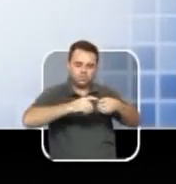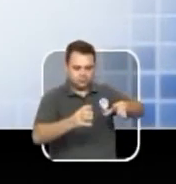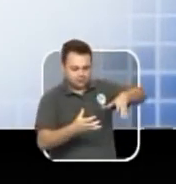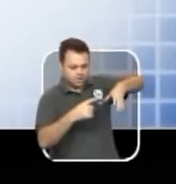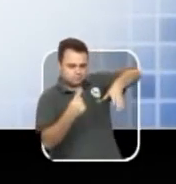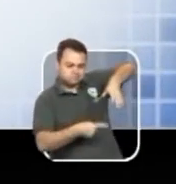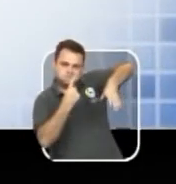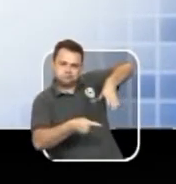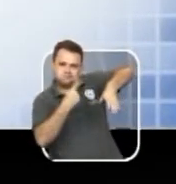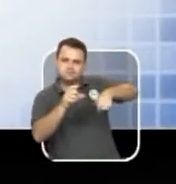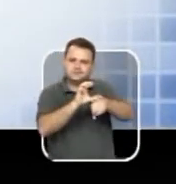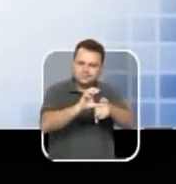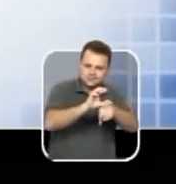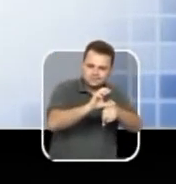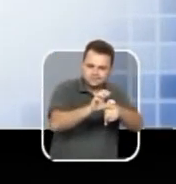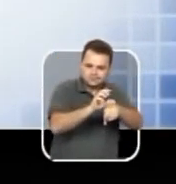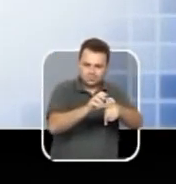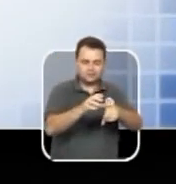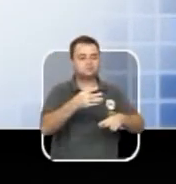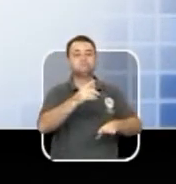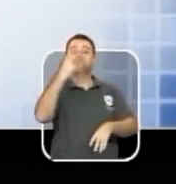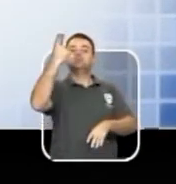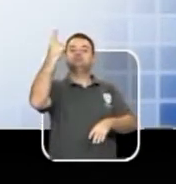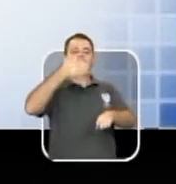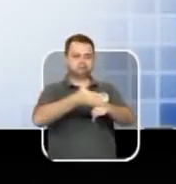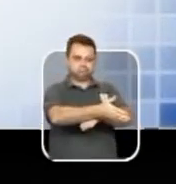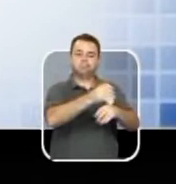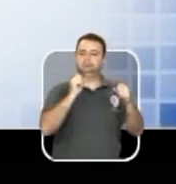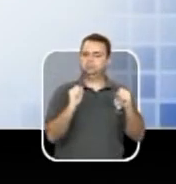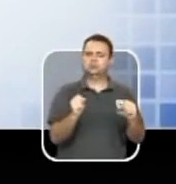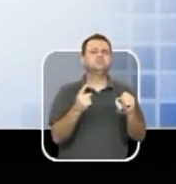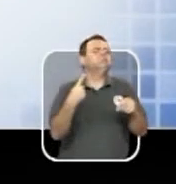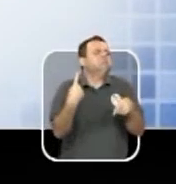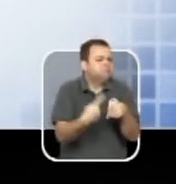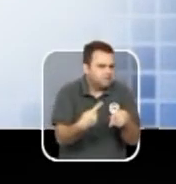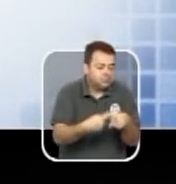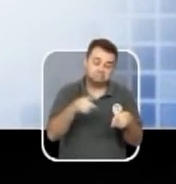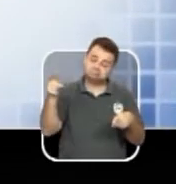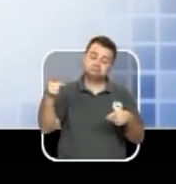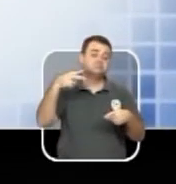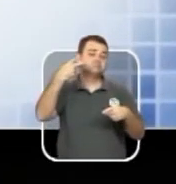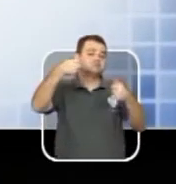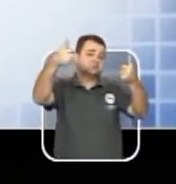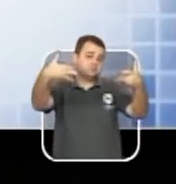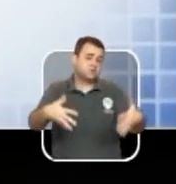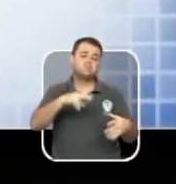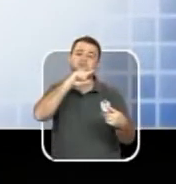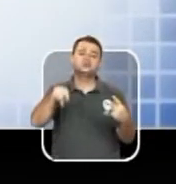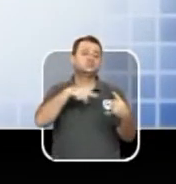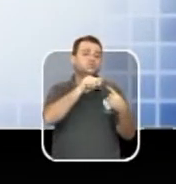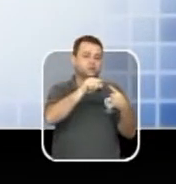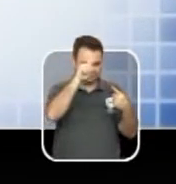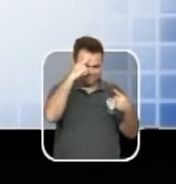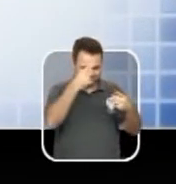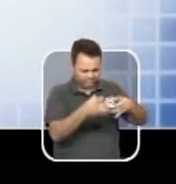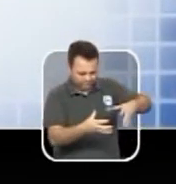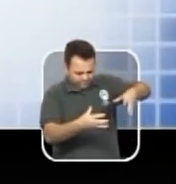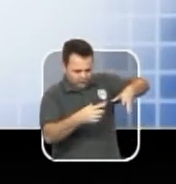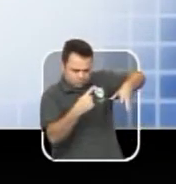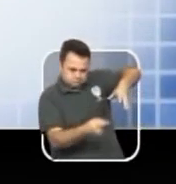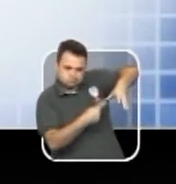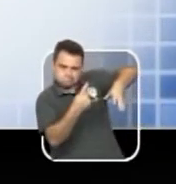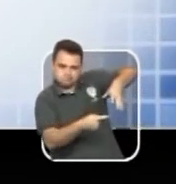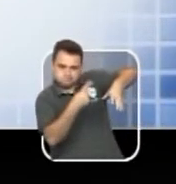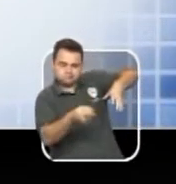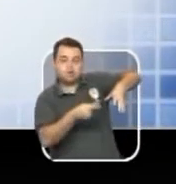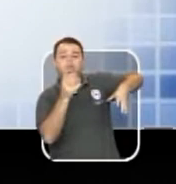moradores de bairros residenciais fechados. Paulera diz na justificativa que o objetivo é preservar o cimento, já que a